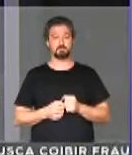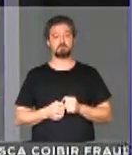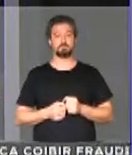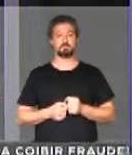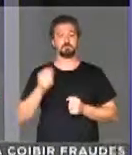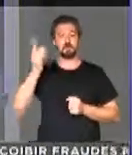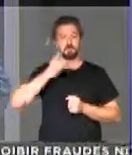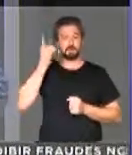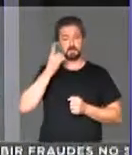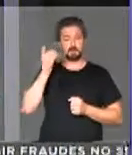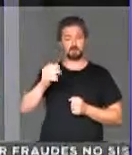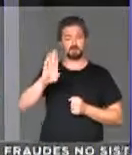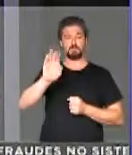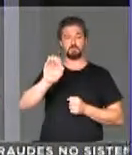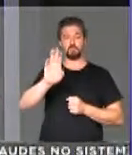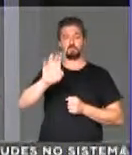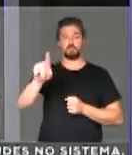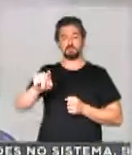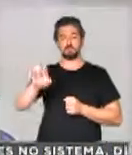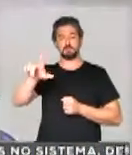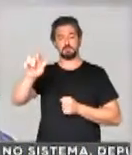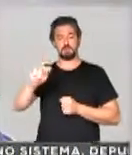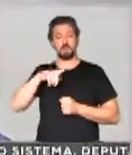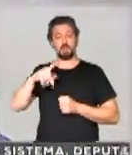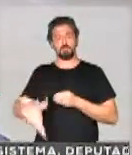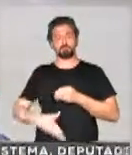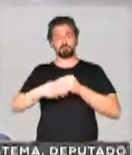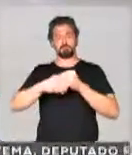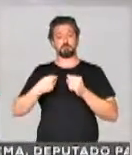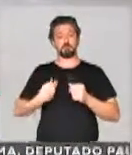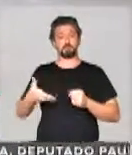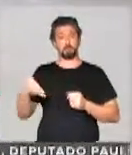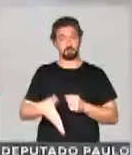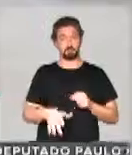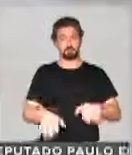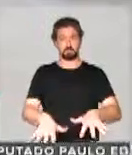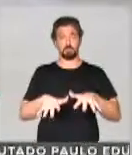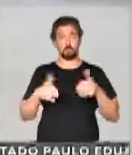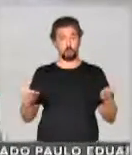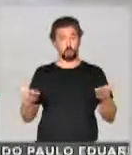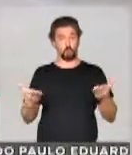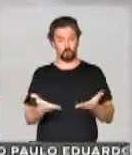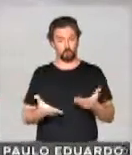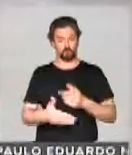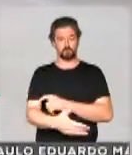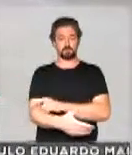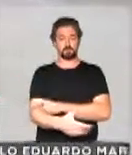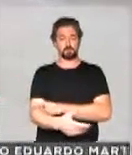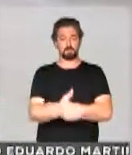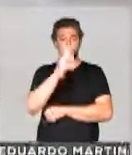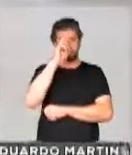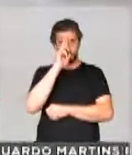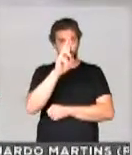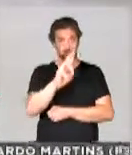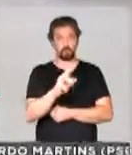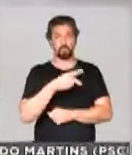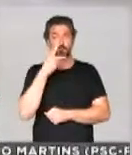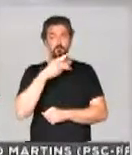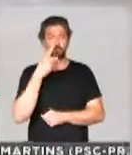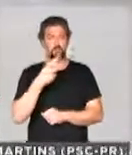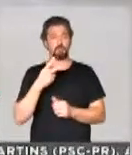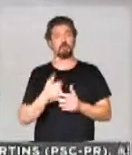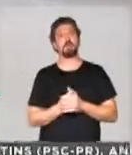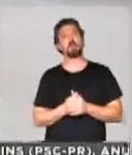Deputado Júnior Bozella, fiz questão de estar presente aqui na sessão de hoje, em que Vossa Excelência faz